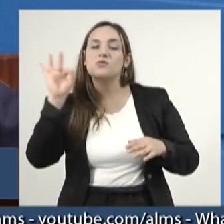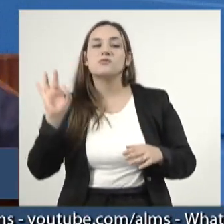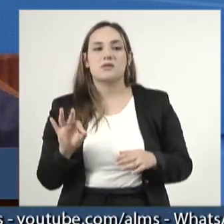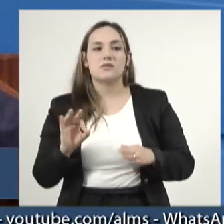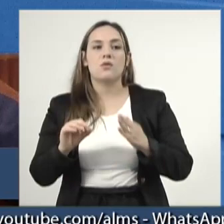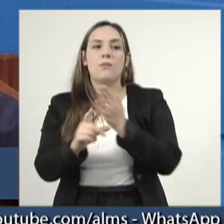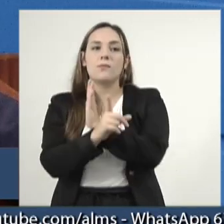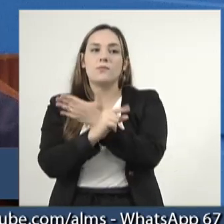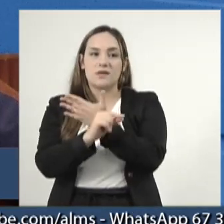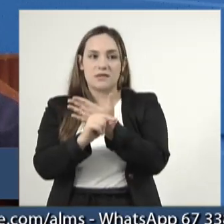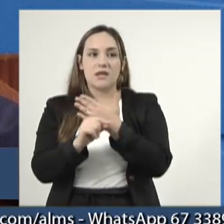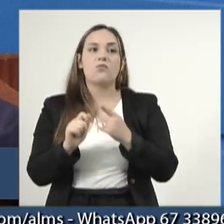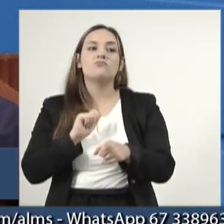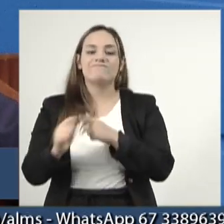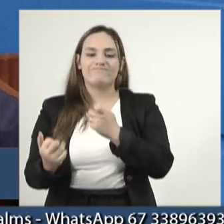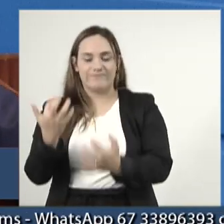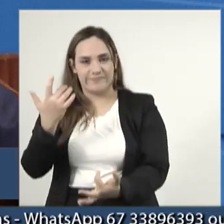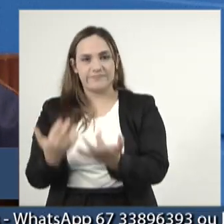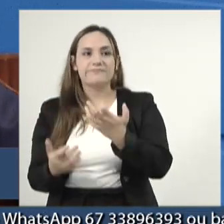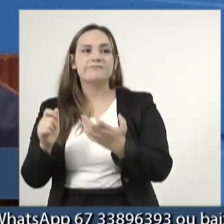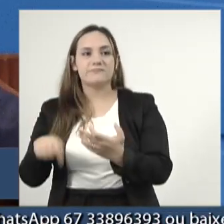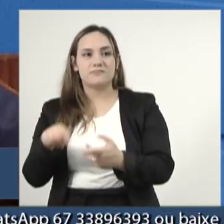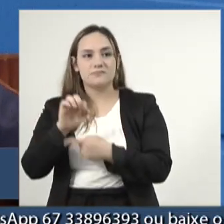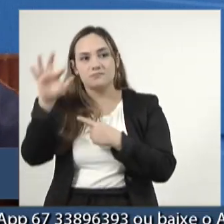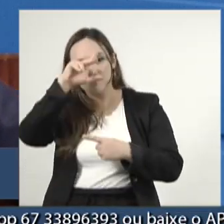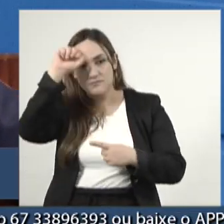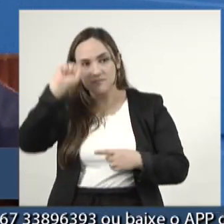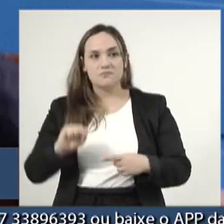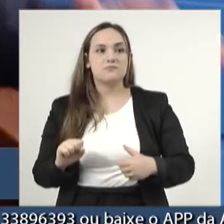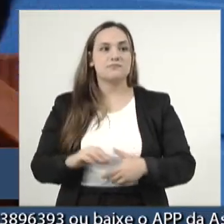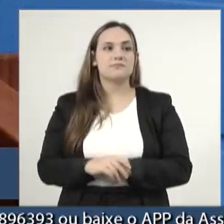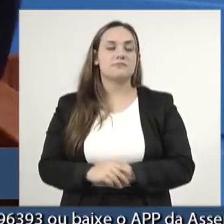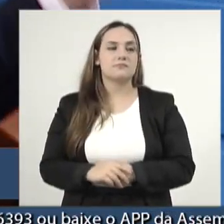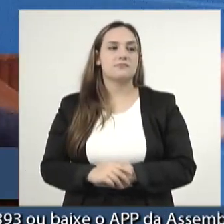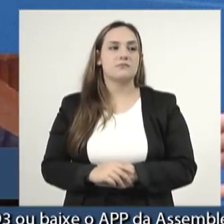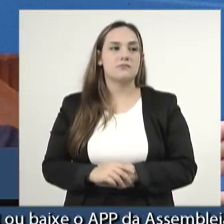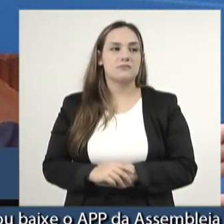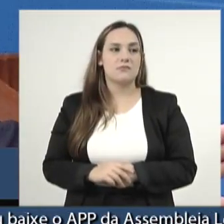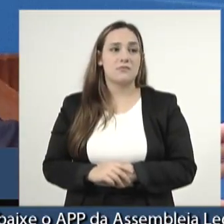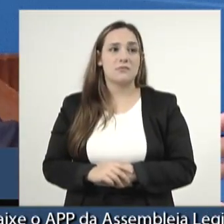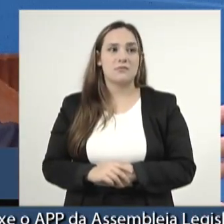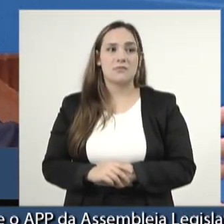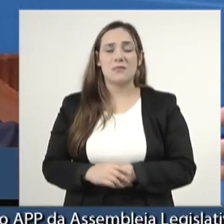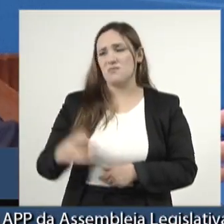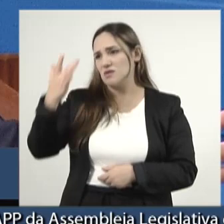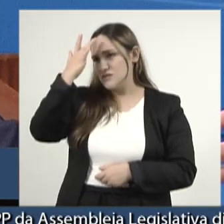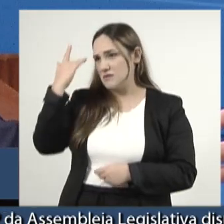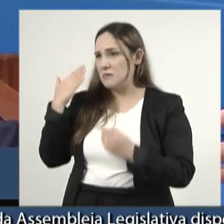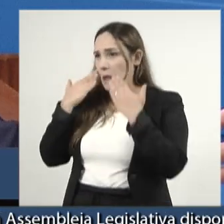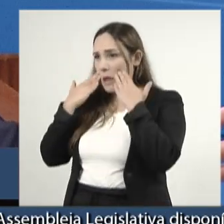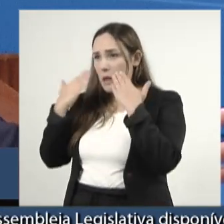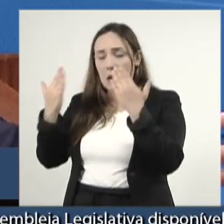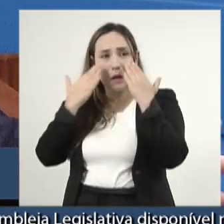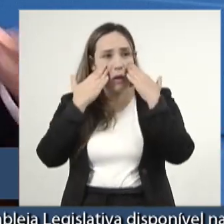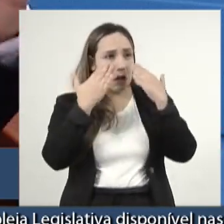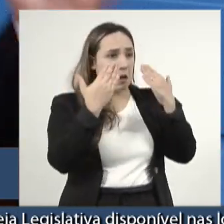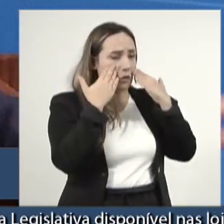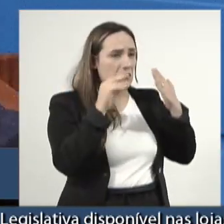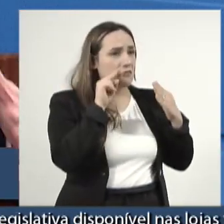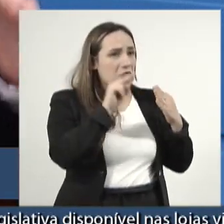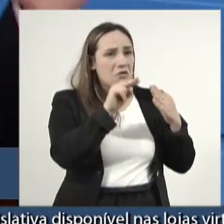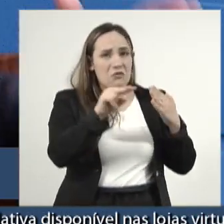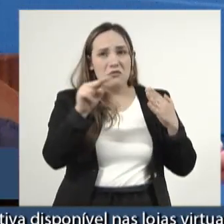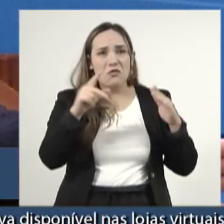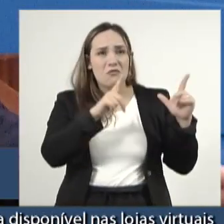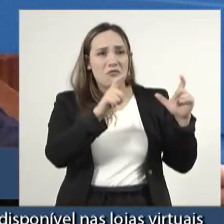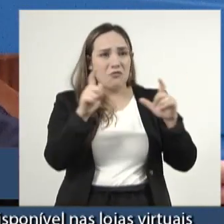5,3% do nosso Pantanal aqui no Mato Grosso do Sul. Todo mundo viu as fotos, as